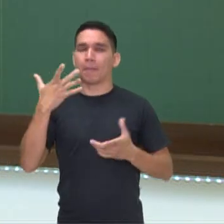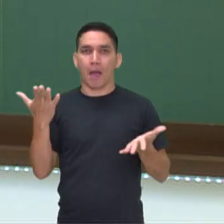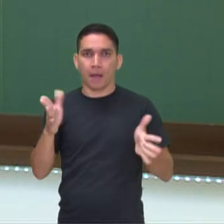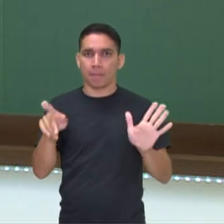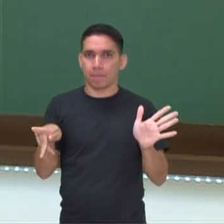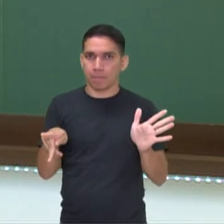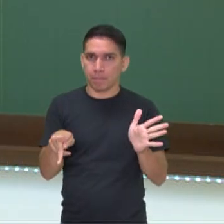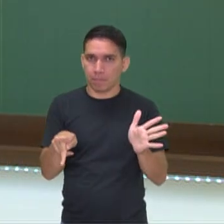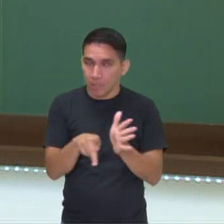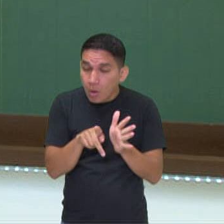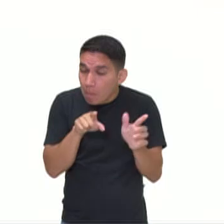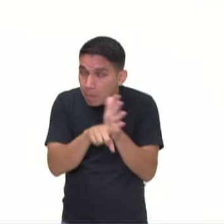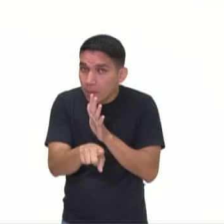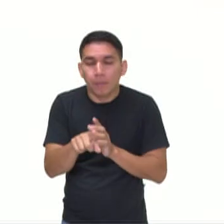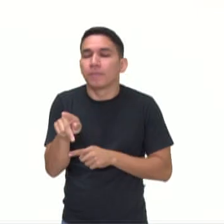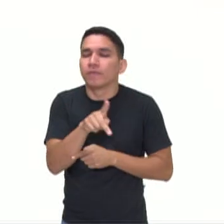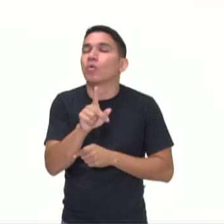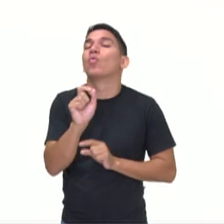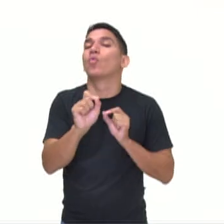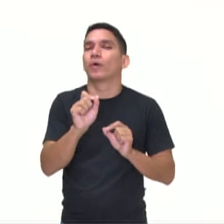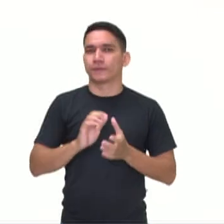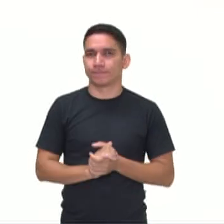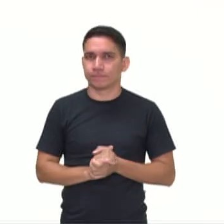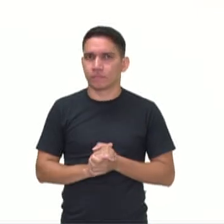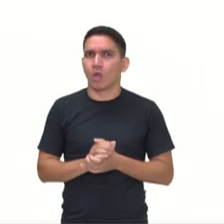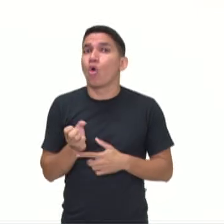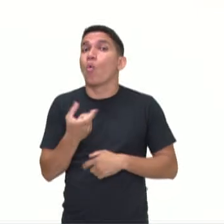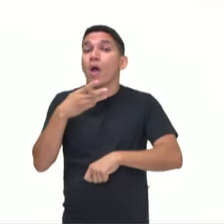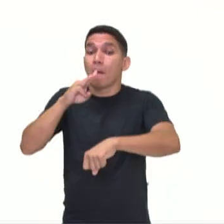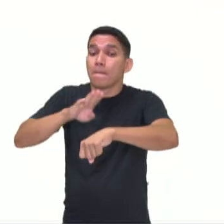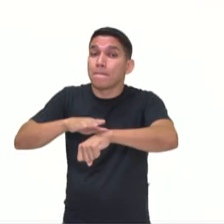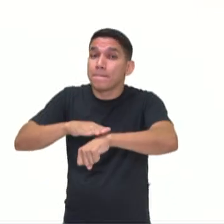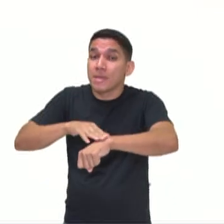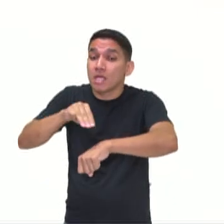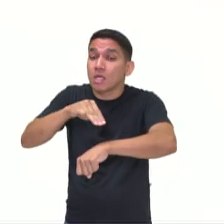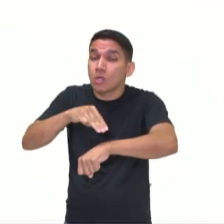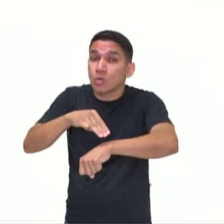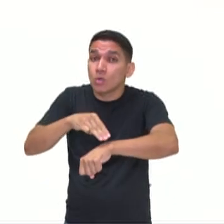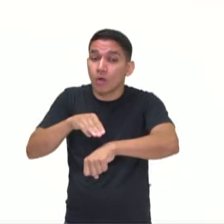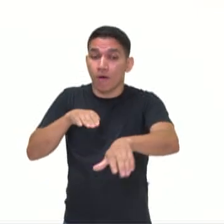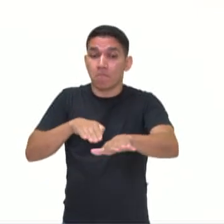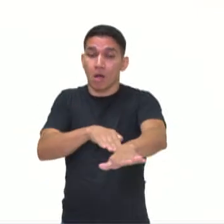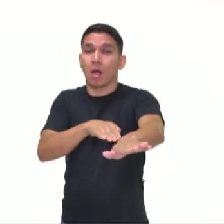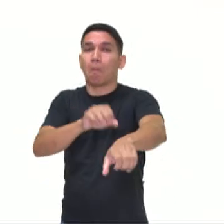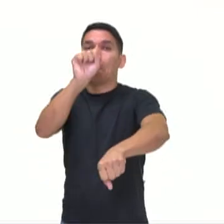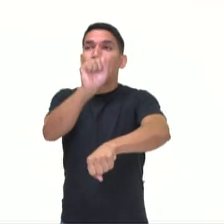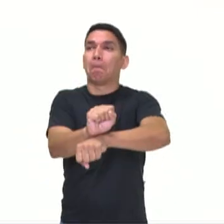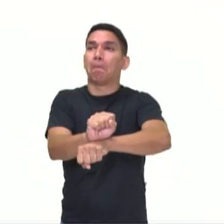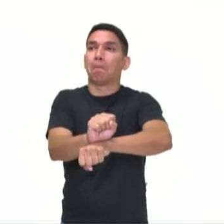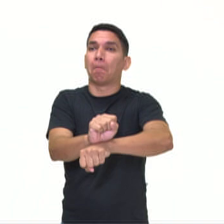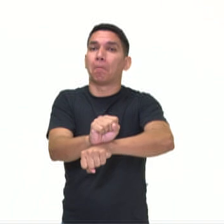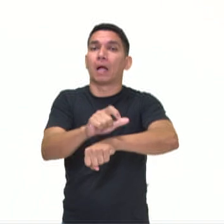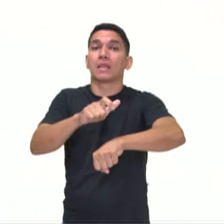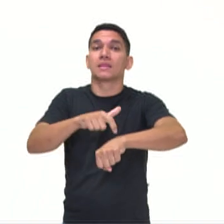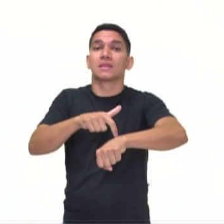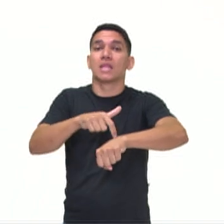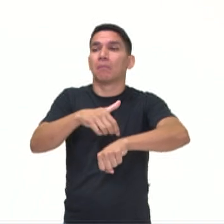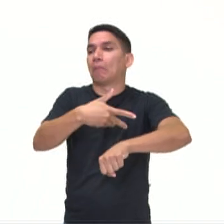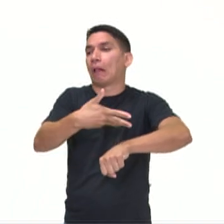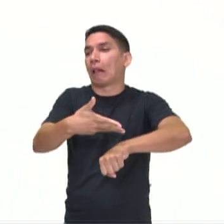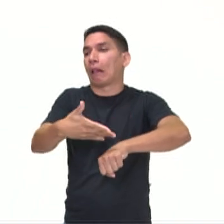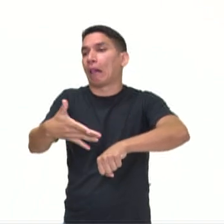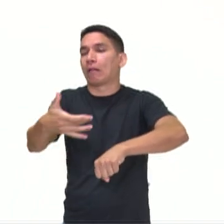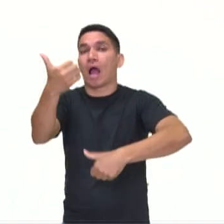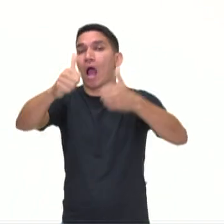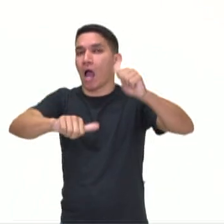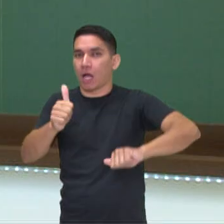saber? Quantos minutos o veículo permaneceu imóvel, né, ao longo desse intervalo